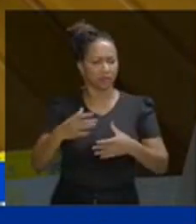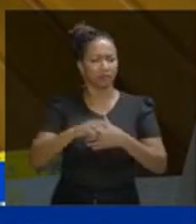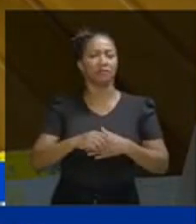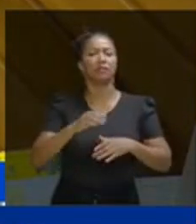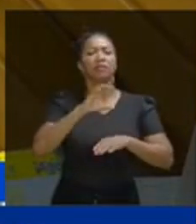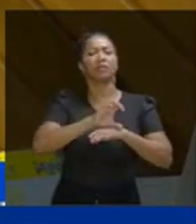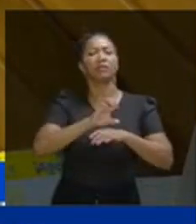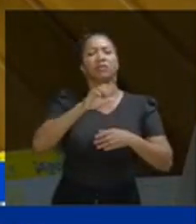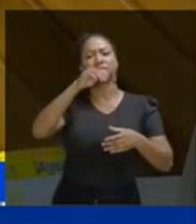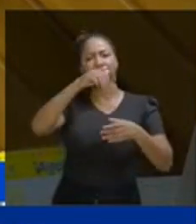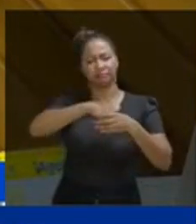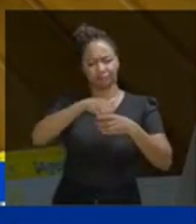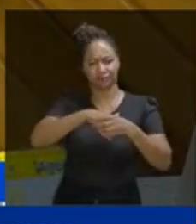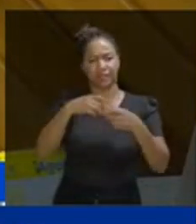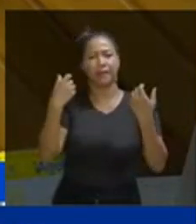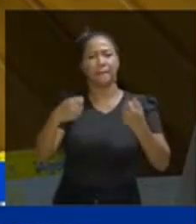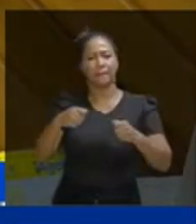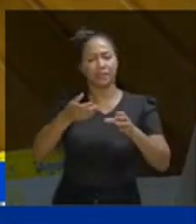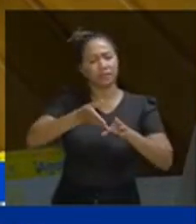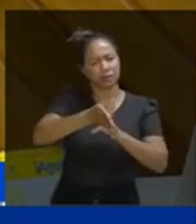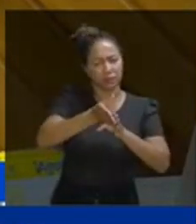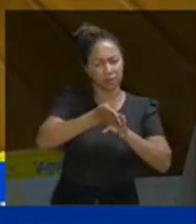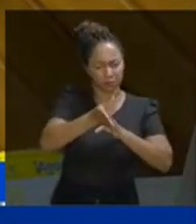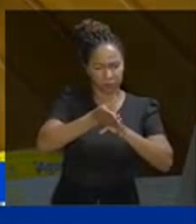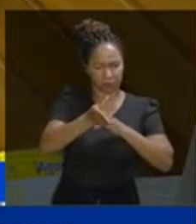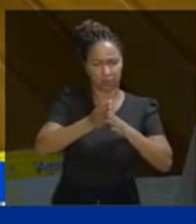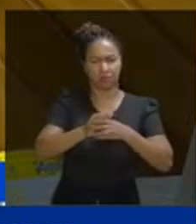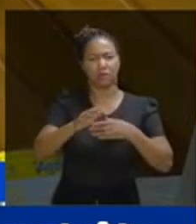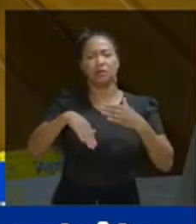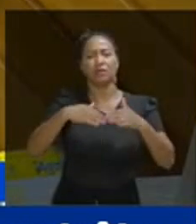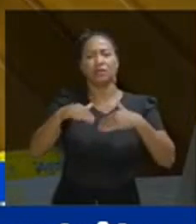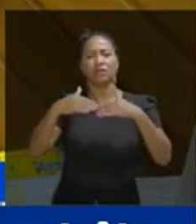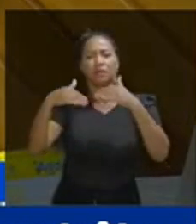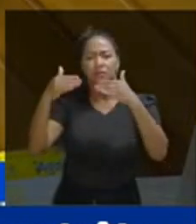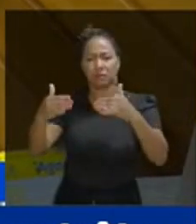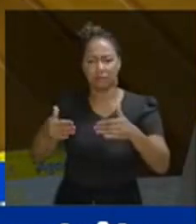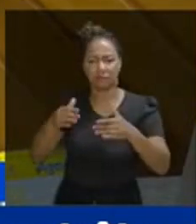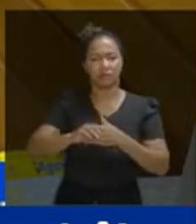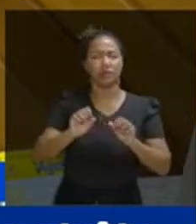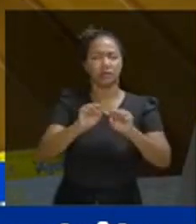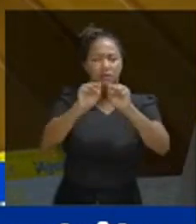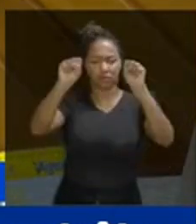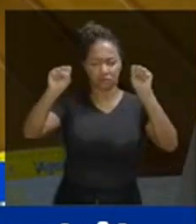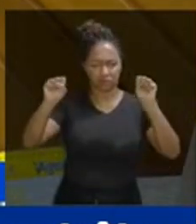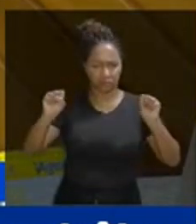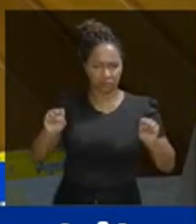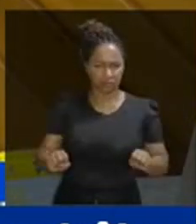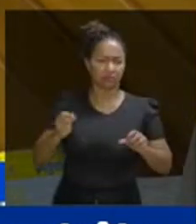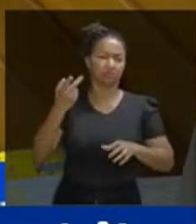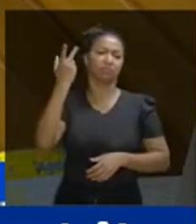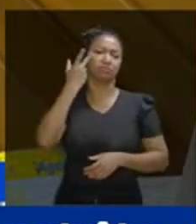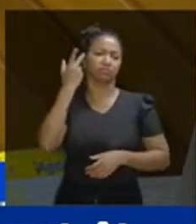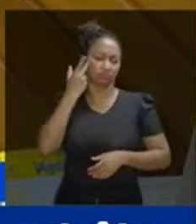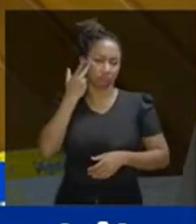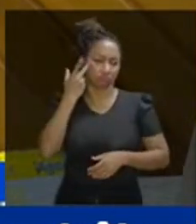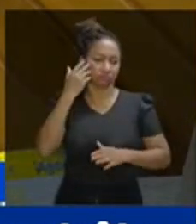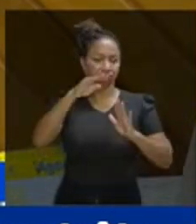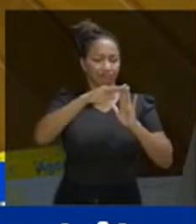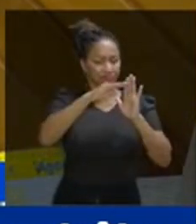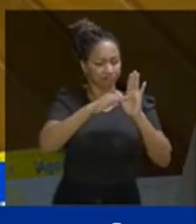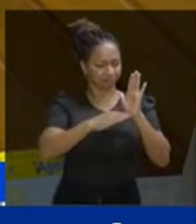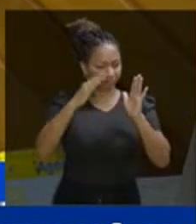do Código Eleitoral deve se orientar pela acepção de que o processo eleitoral constitui um sistema lógico-normativo formado